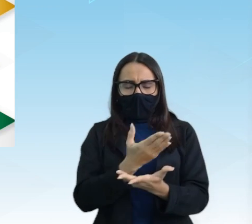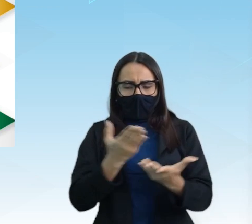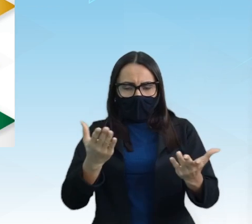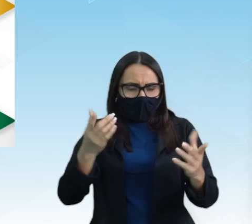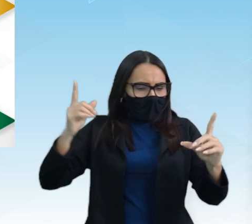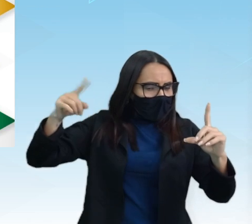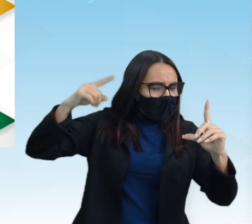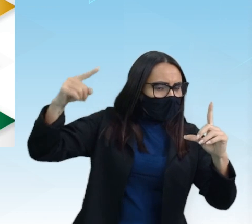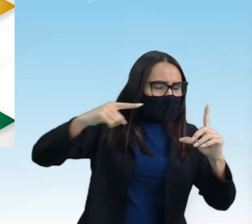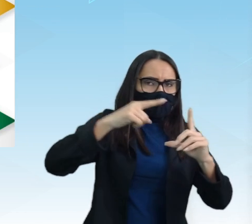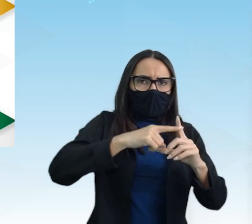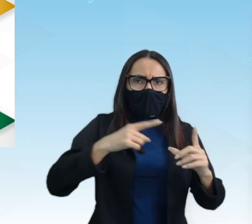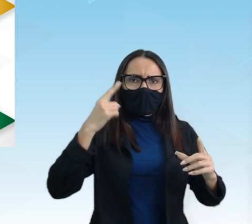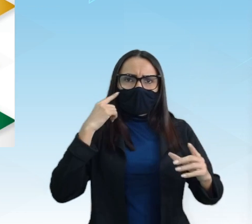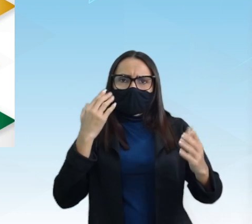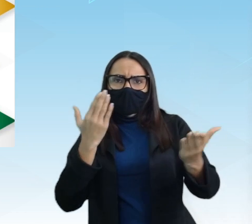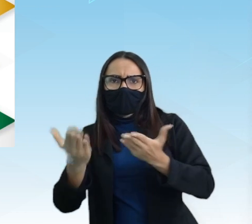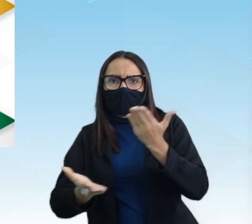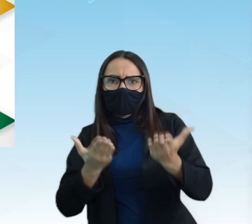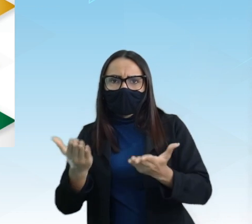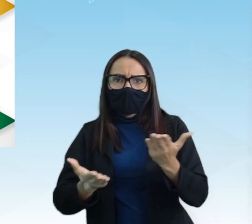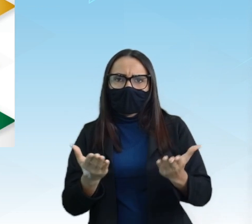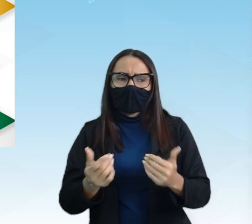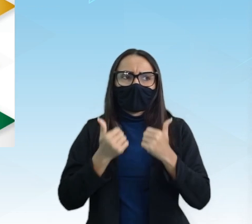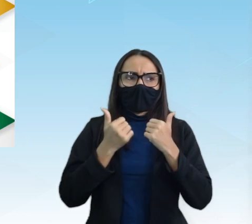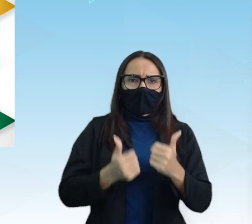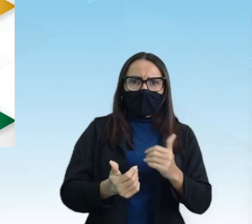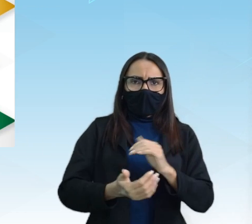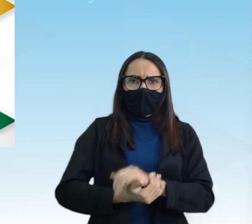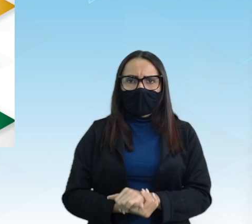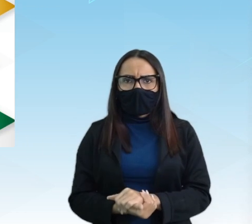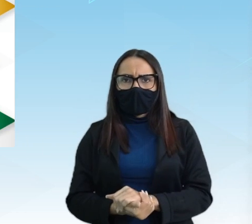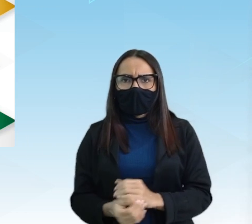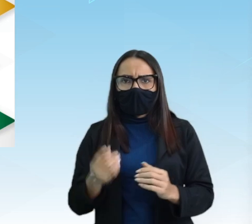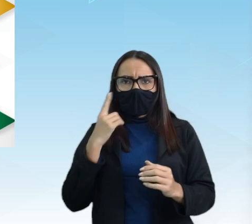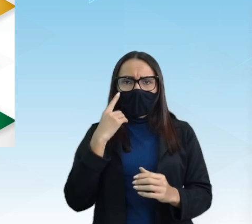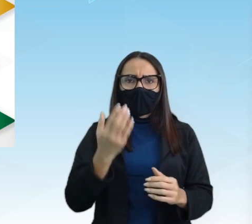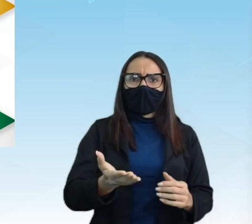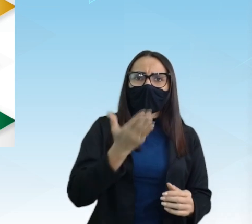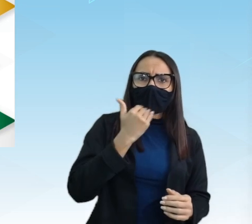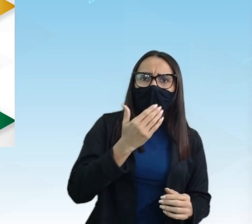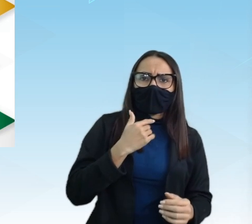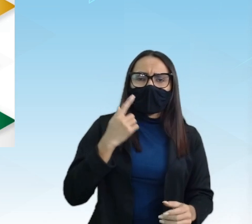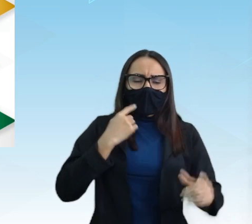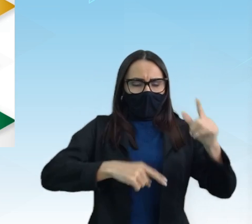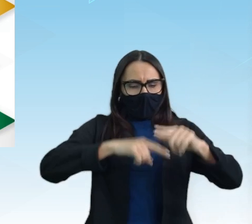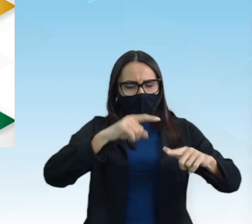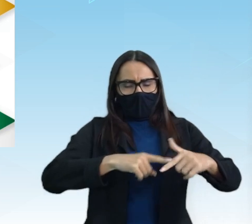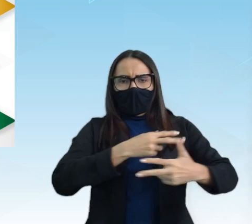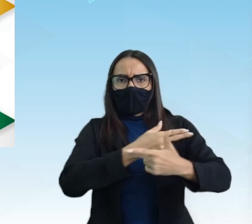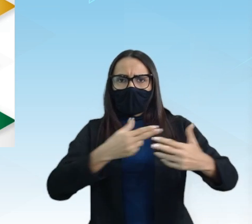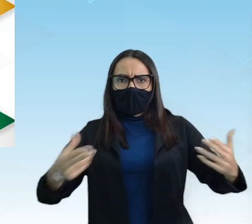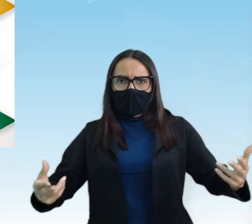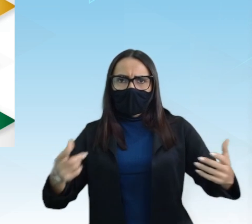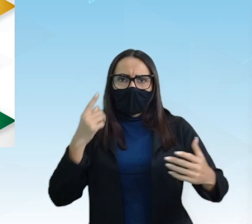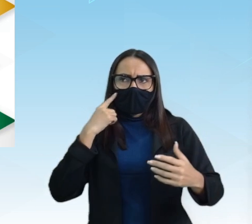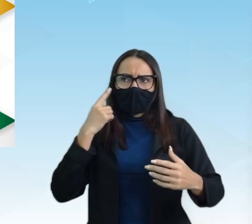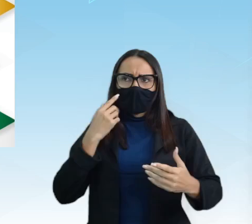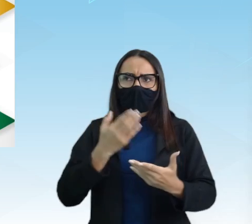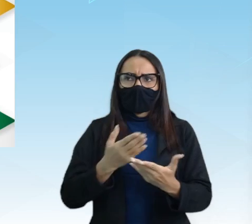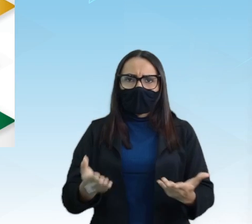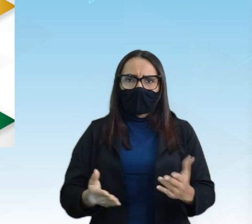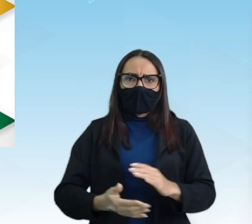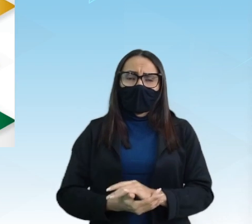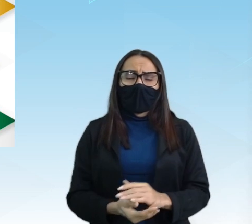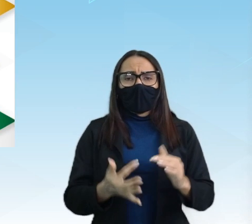gente? Atender o mercado. Com o quê? Com alimentos e a matéria-prima, principalmente isso. Essa